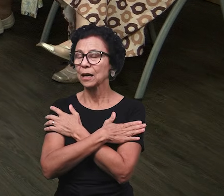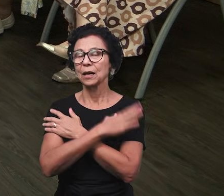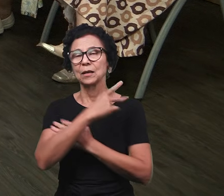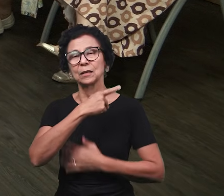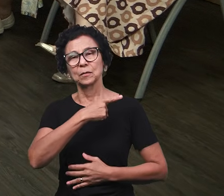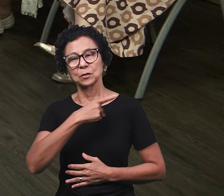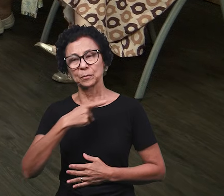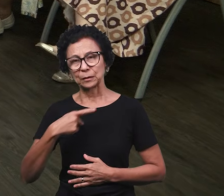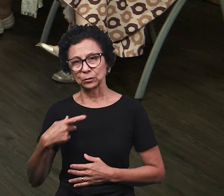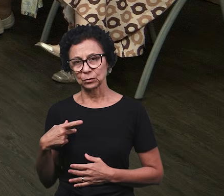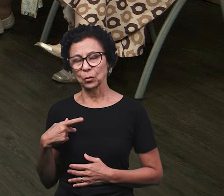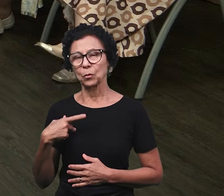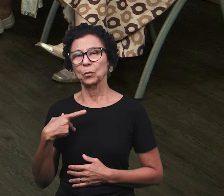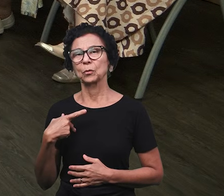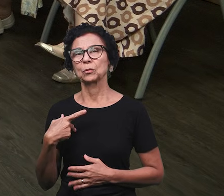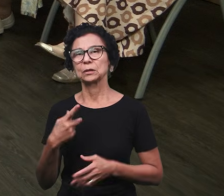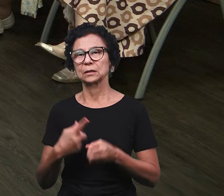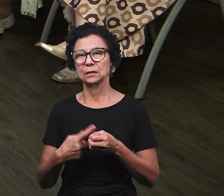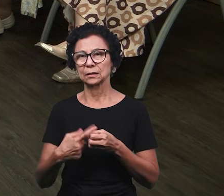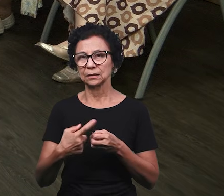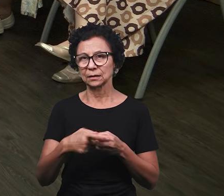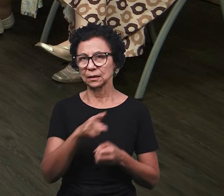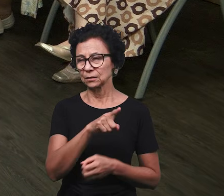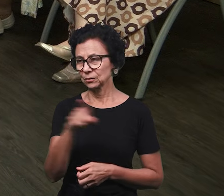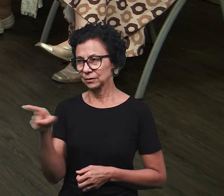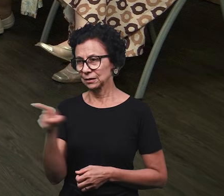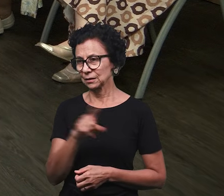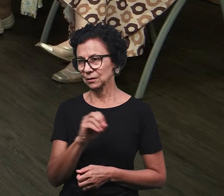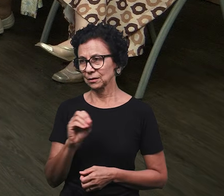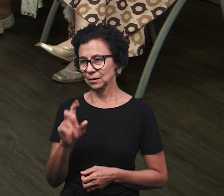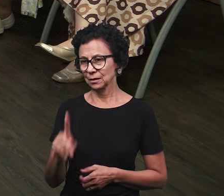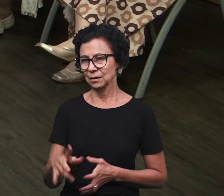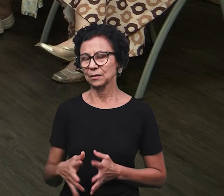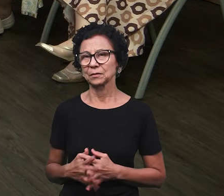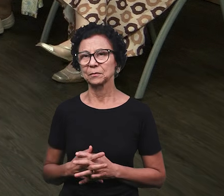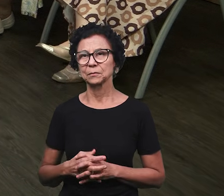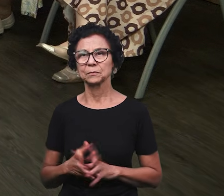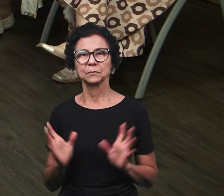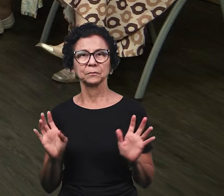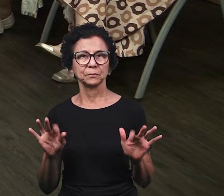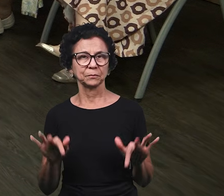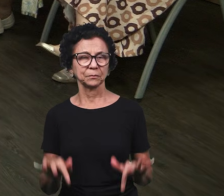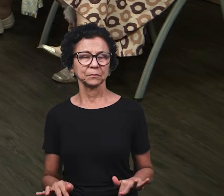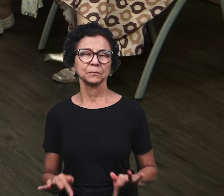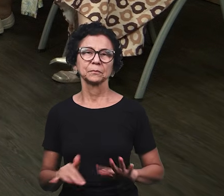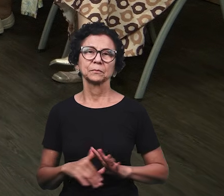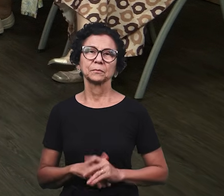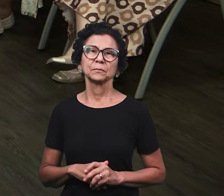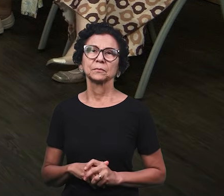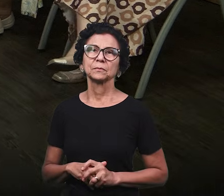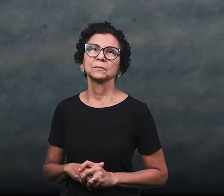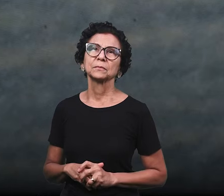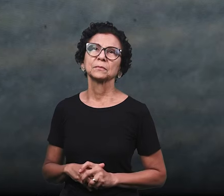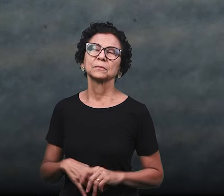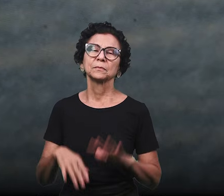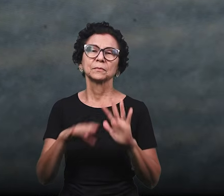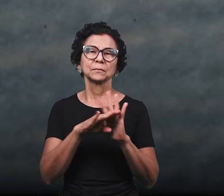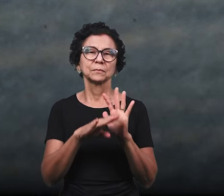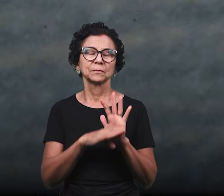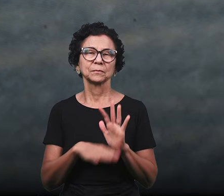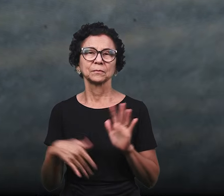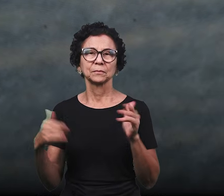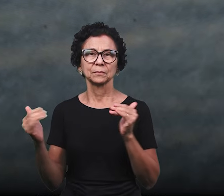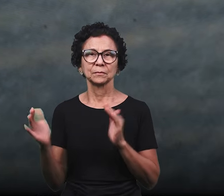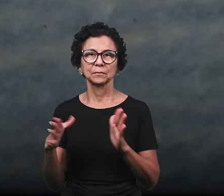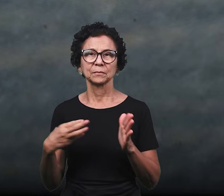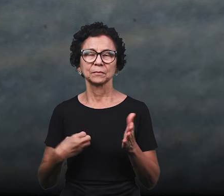aos irmãos, nas cidades que vocês, nas igrejas de vocês, tá bom? Bom, a gente então chega ao final desta edição do programa